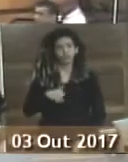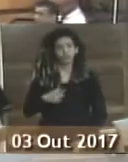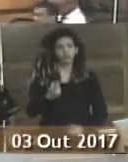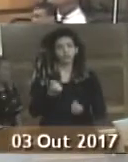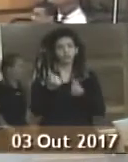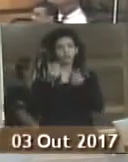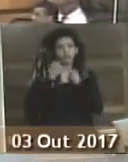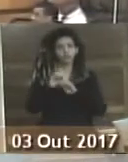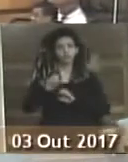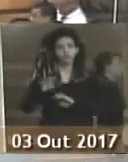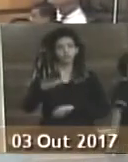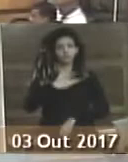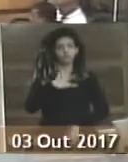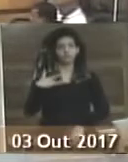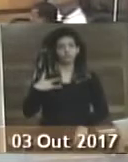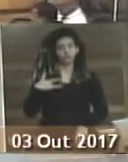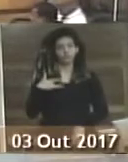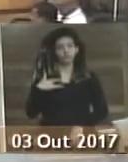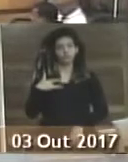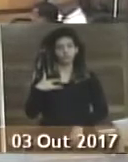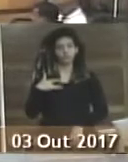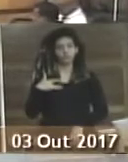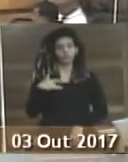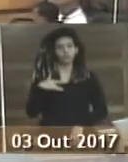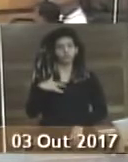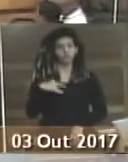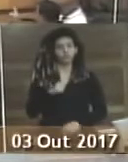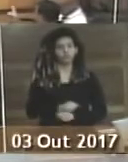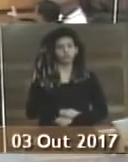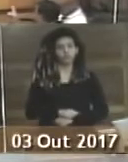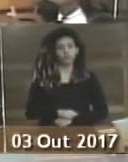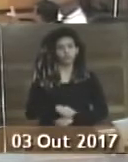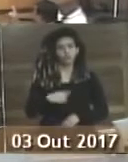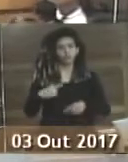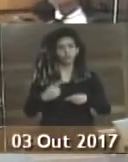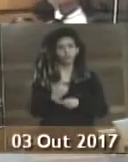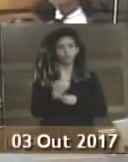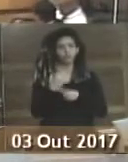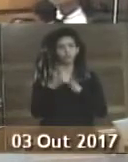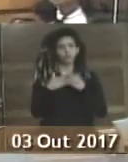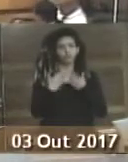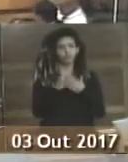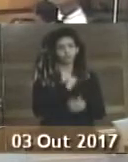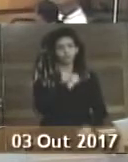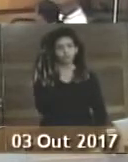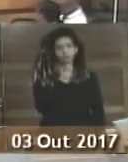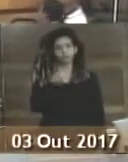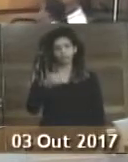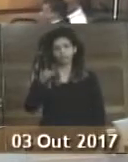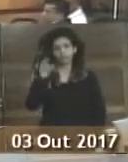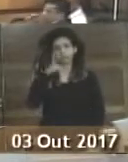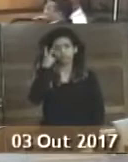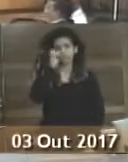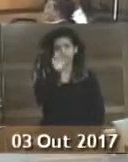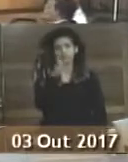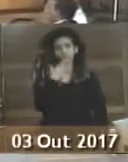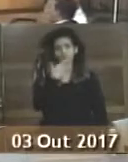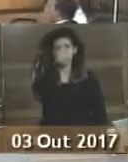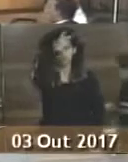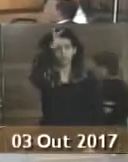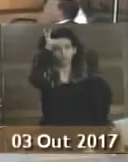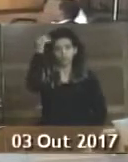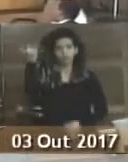sobre as aplicações referentes à saúde pública na especialidade de ortopedia. Em discussão única, requerimento número 570/17, autor do vereador Zé Augusto, solicitando ao